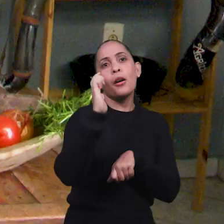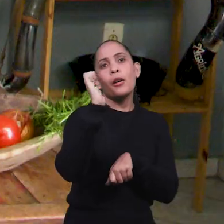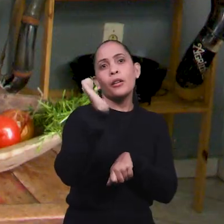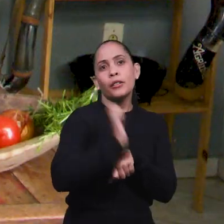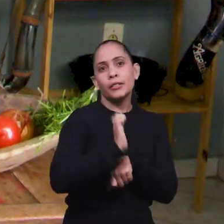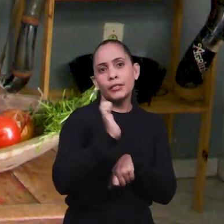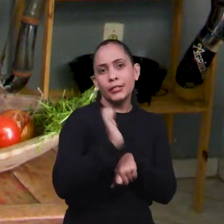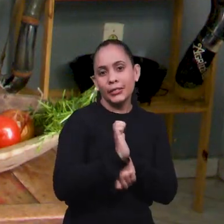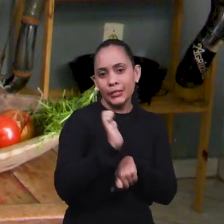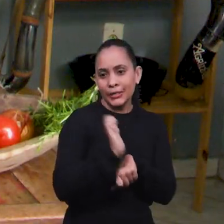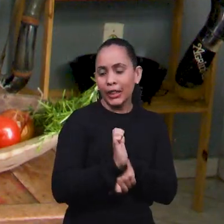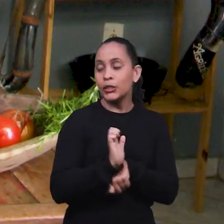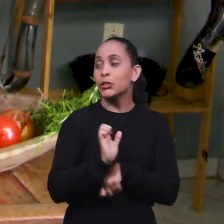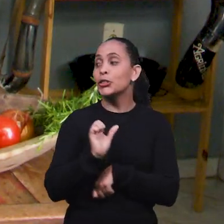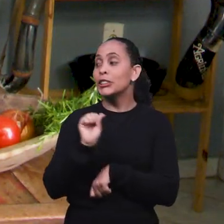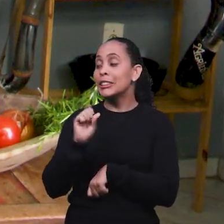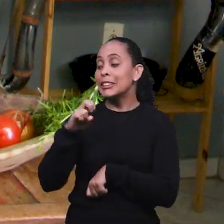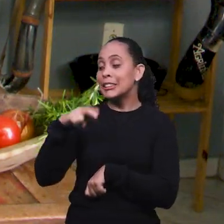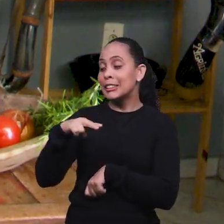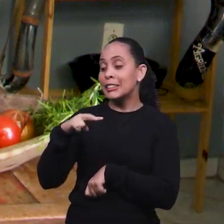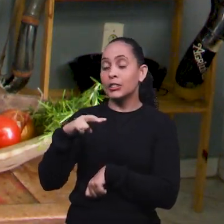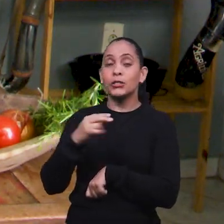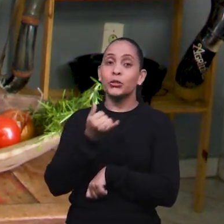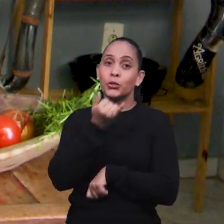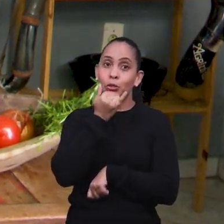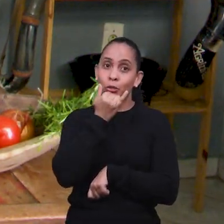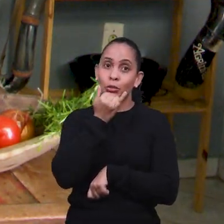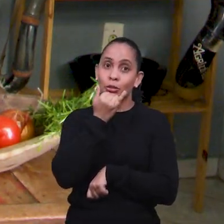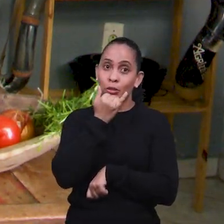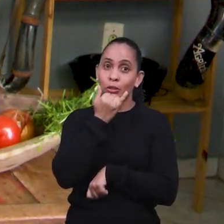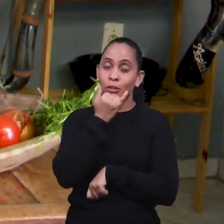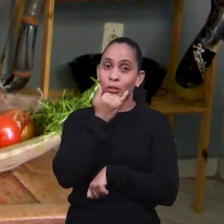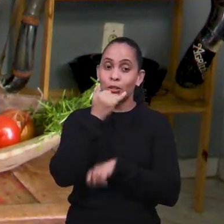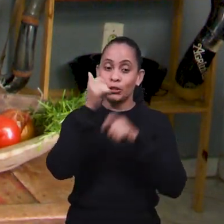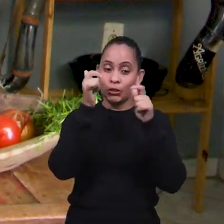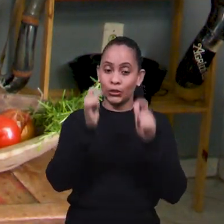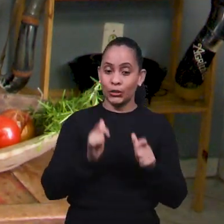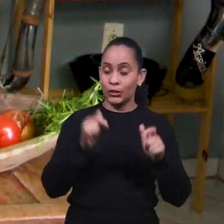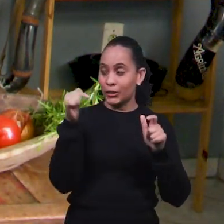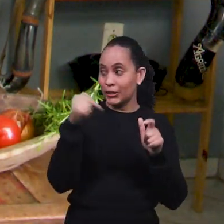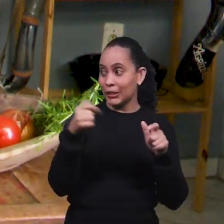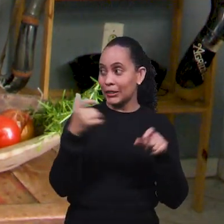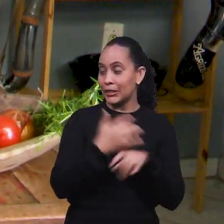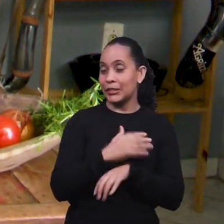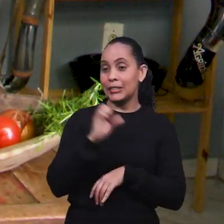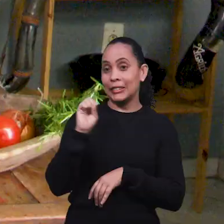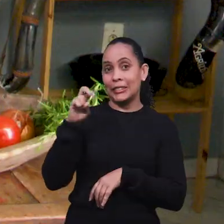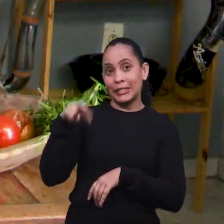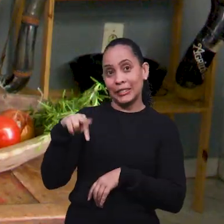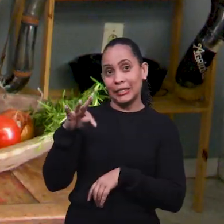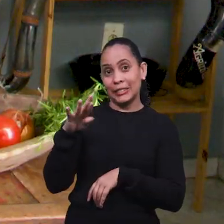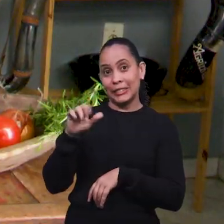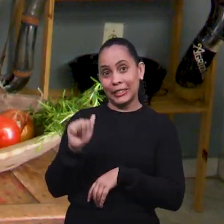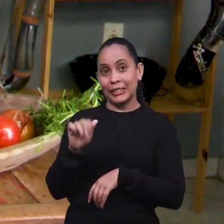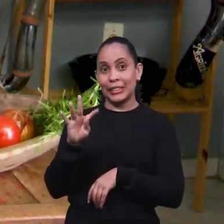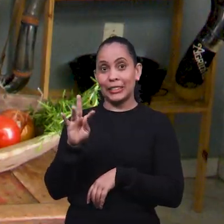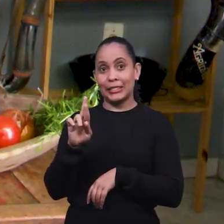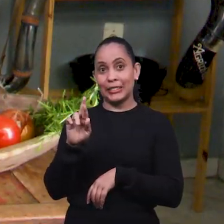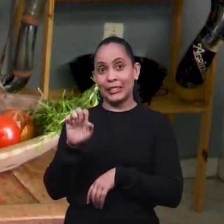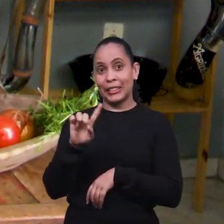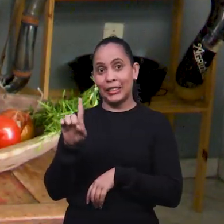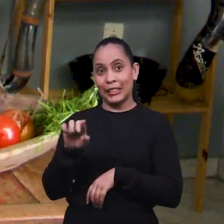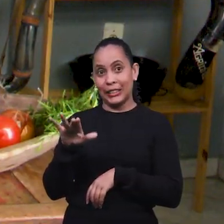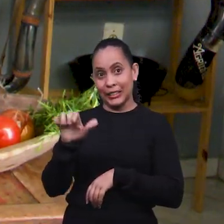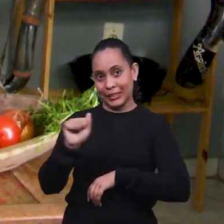Teresa? Aqui pertinho da gente, né? Não é? Então lá tem muito italiano. Aqui em Santa Teresa.